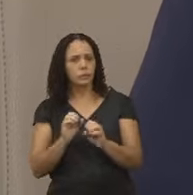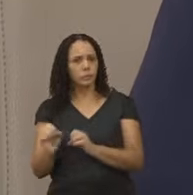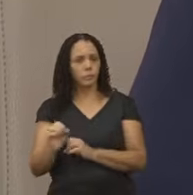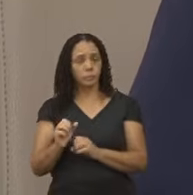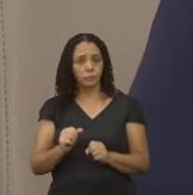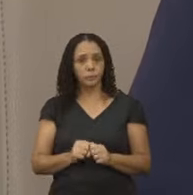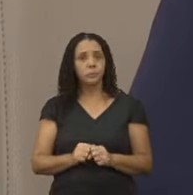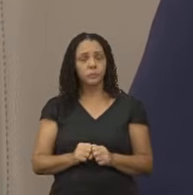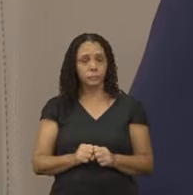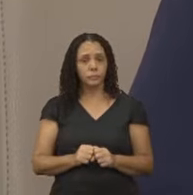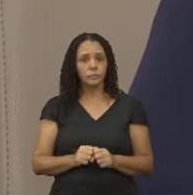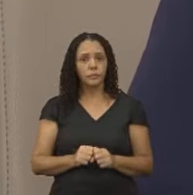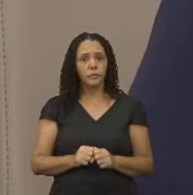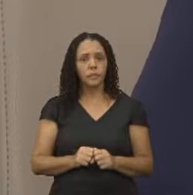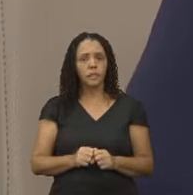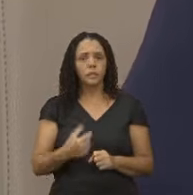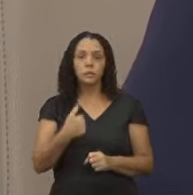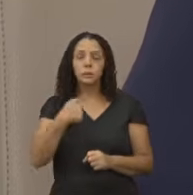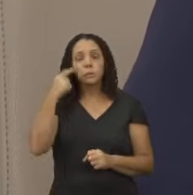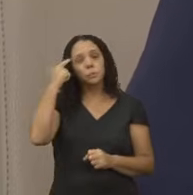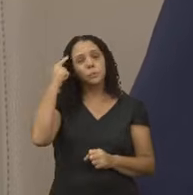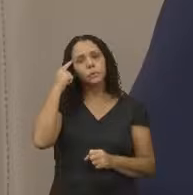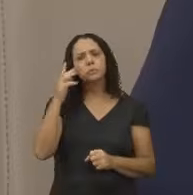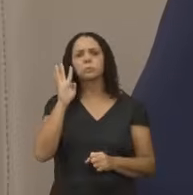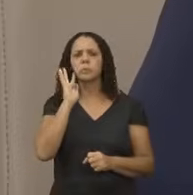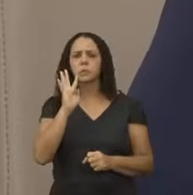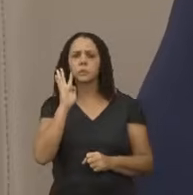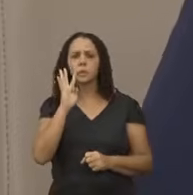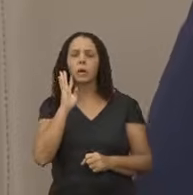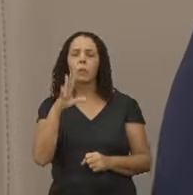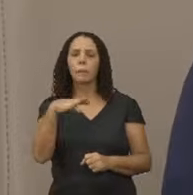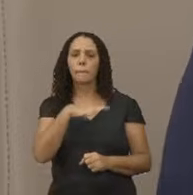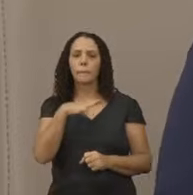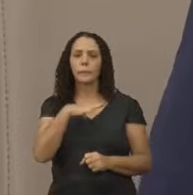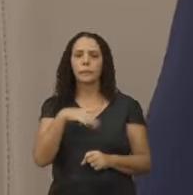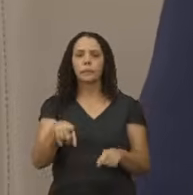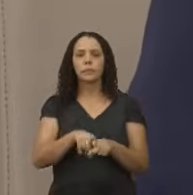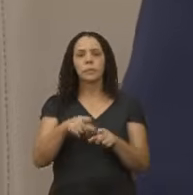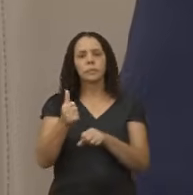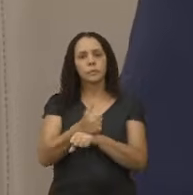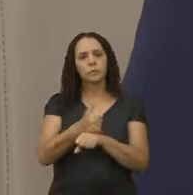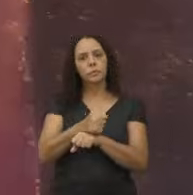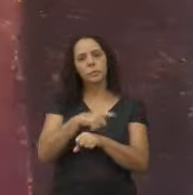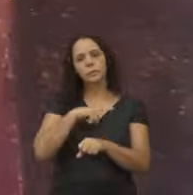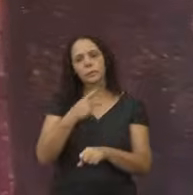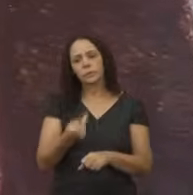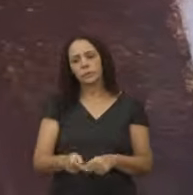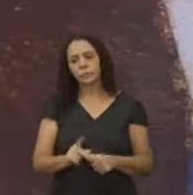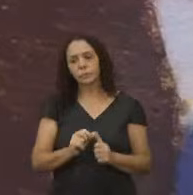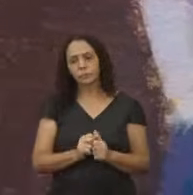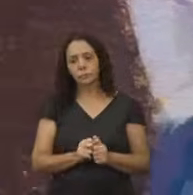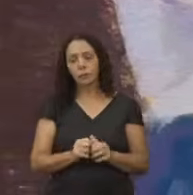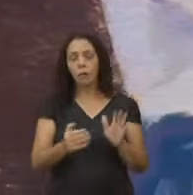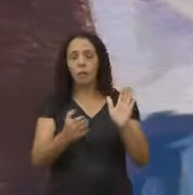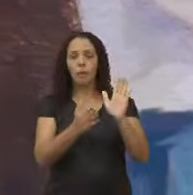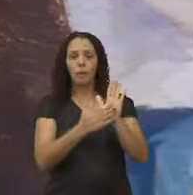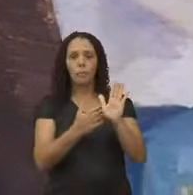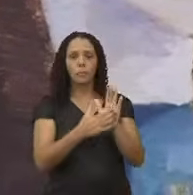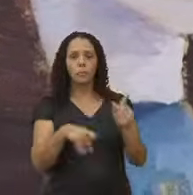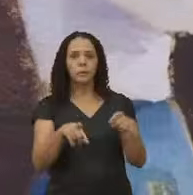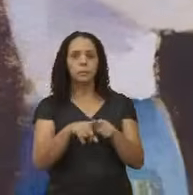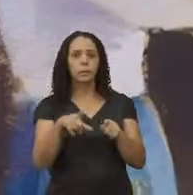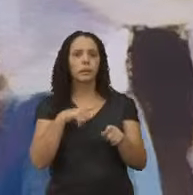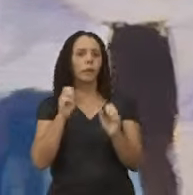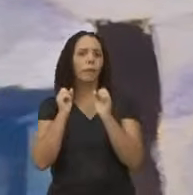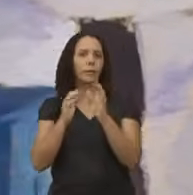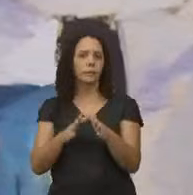ser algo assim muito interessante para a cidade e para os artistas que nós temos aqui. A proposta também inclui